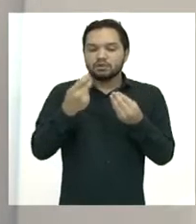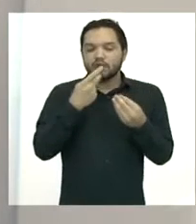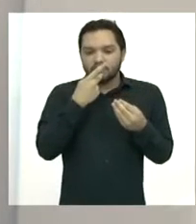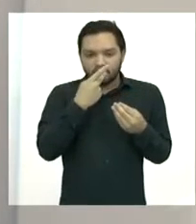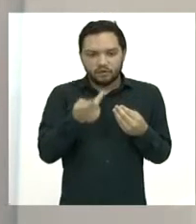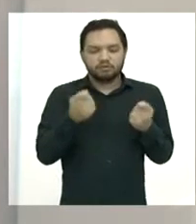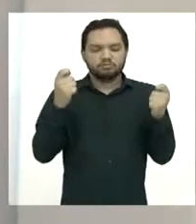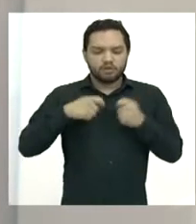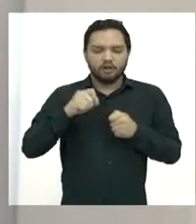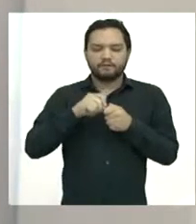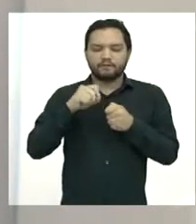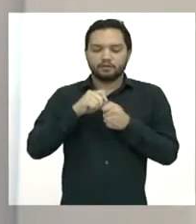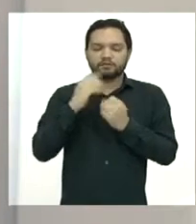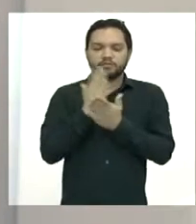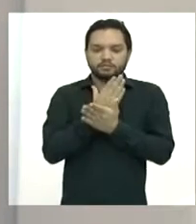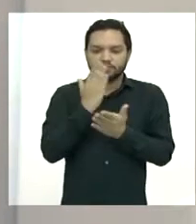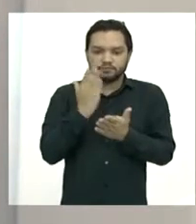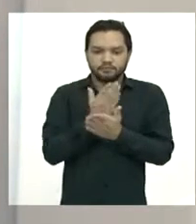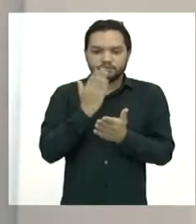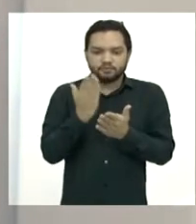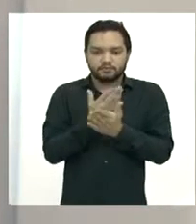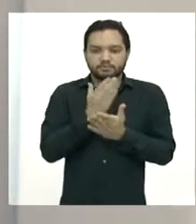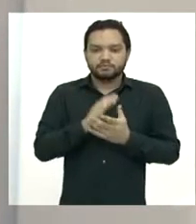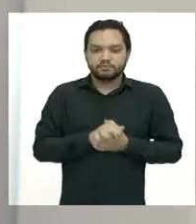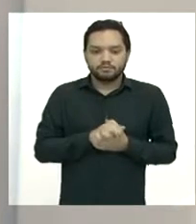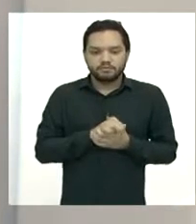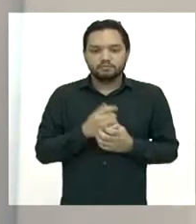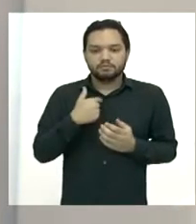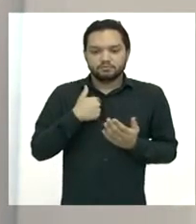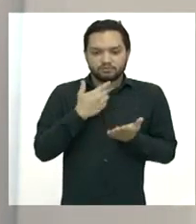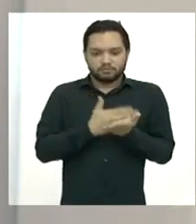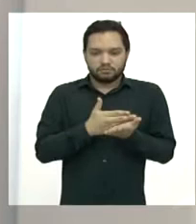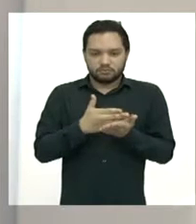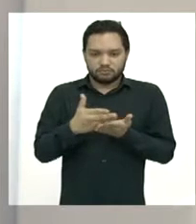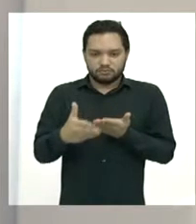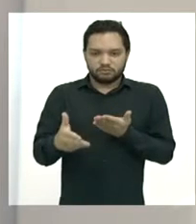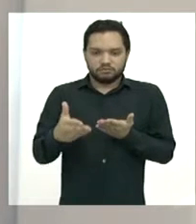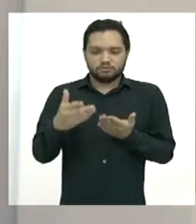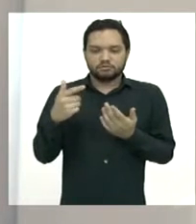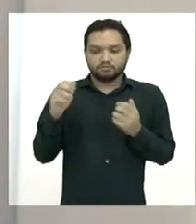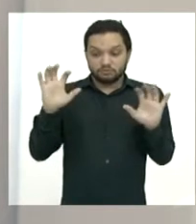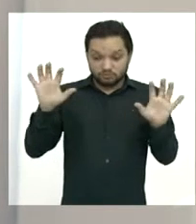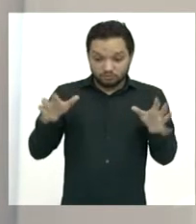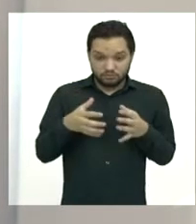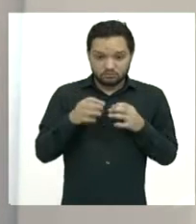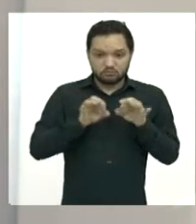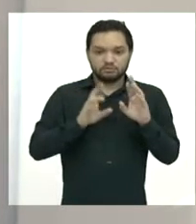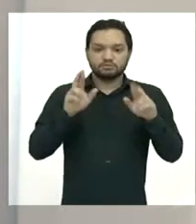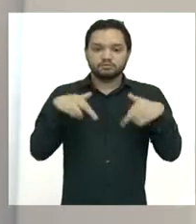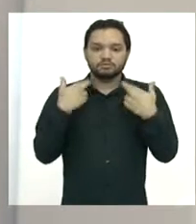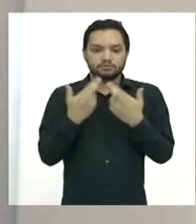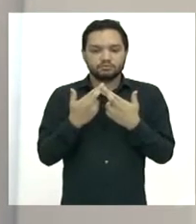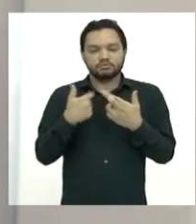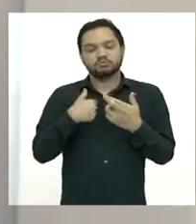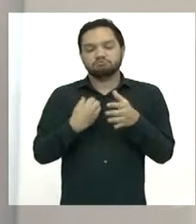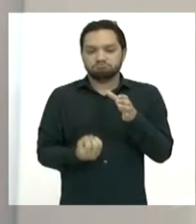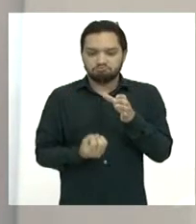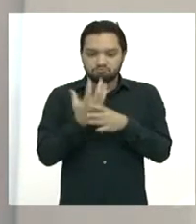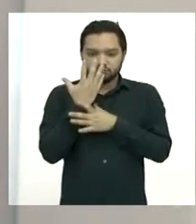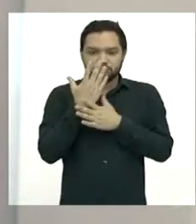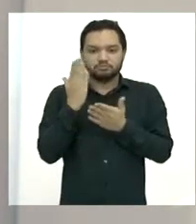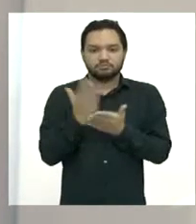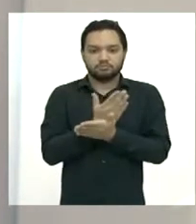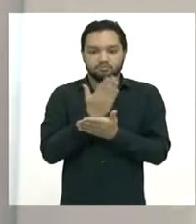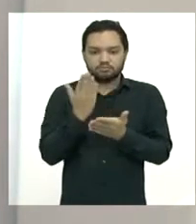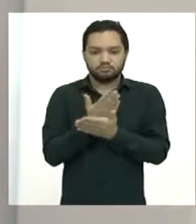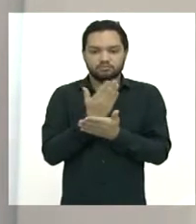muitas homenagens no meu escritório, e aí a gente começou a se juntar e fazer reuniões. E deu essa obra aí que não quer ser